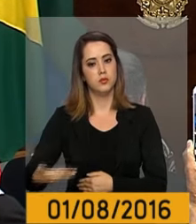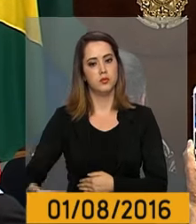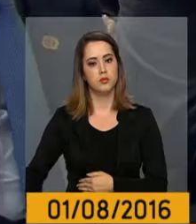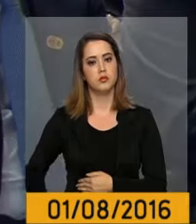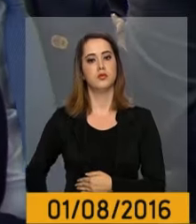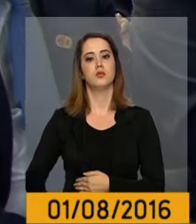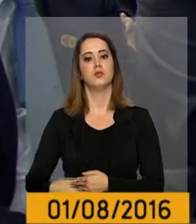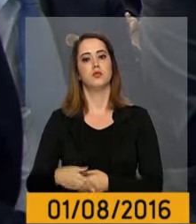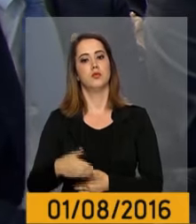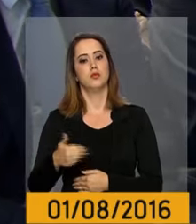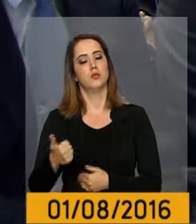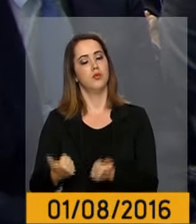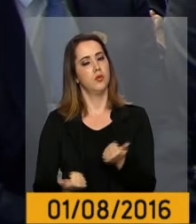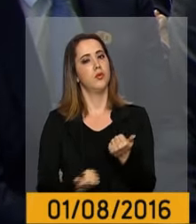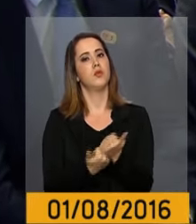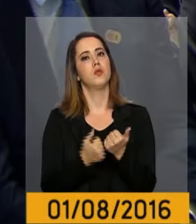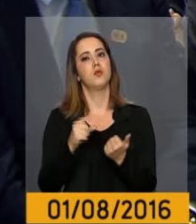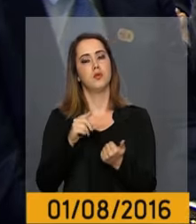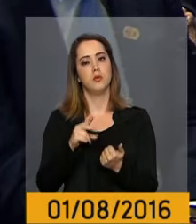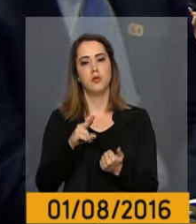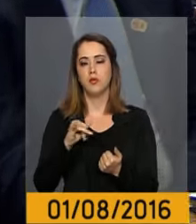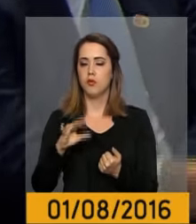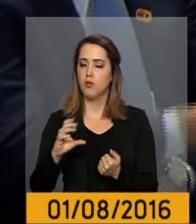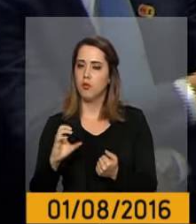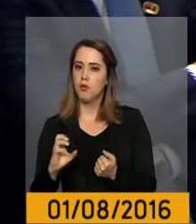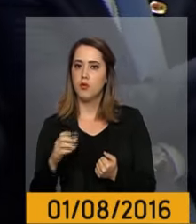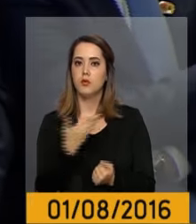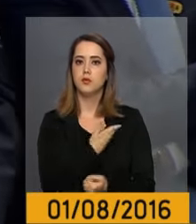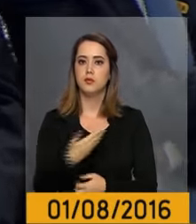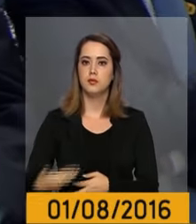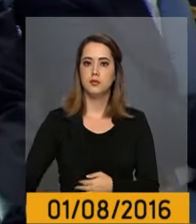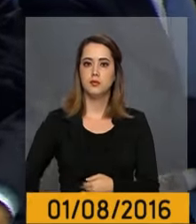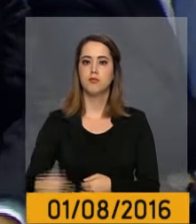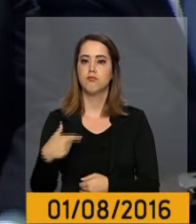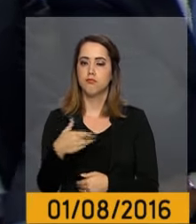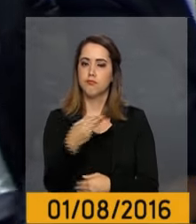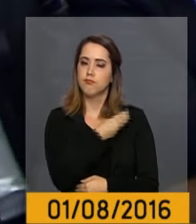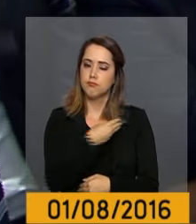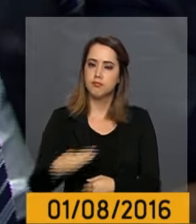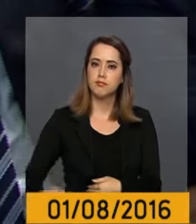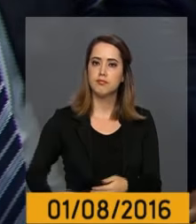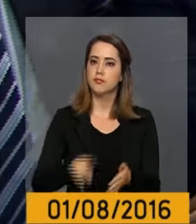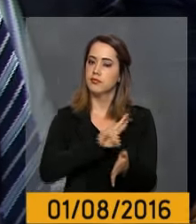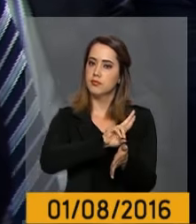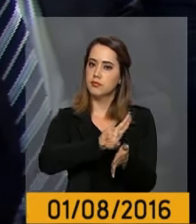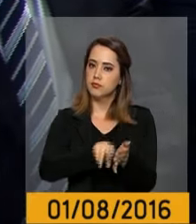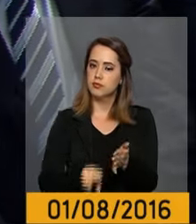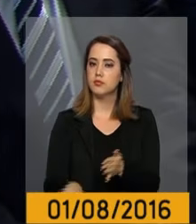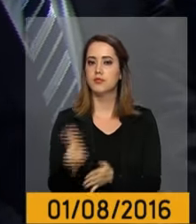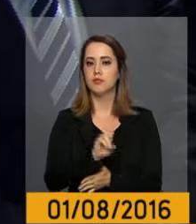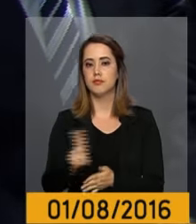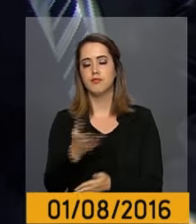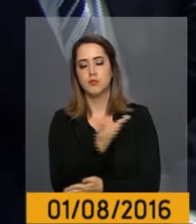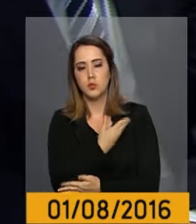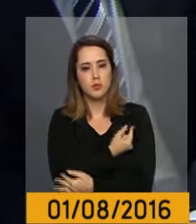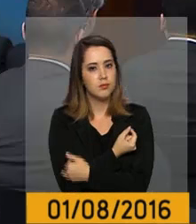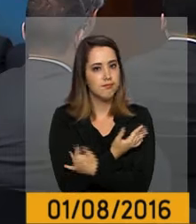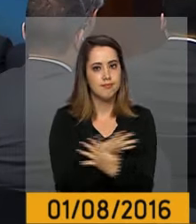vice-governador Cairoli, José Serra, ministro, Blairo Maggi, ministro, meus amigos todos,